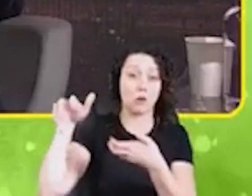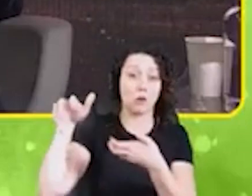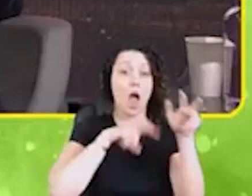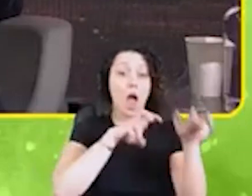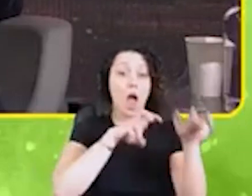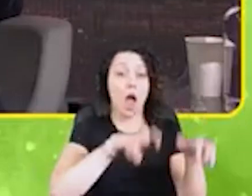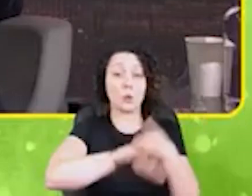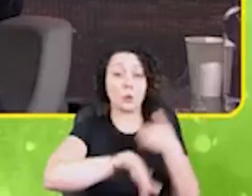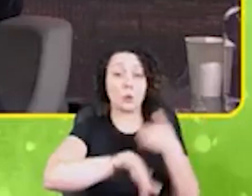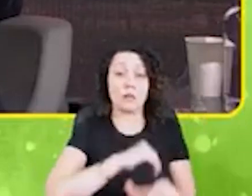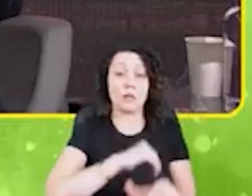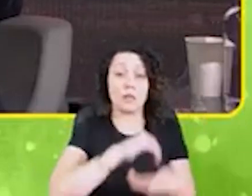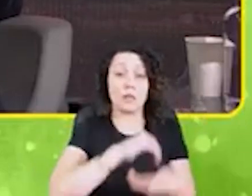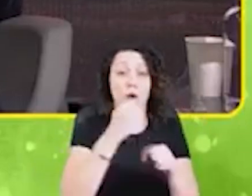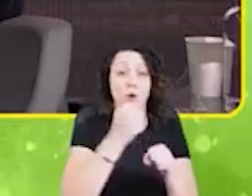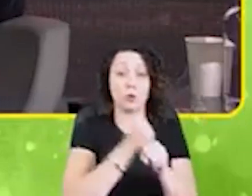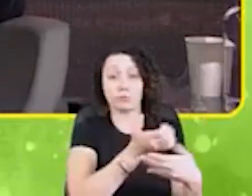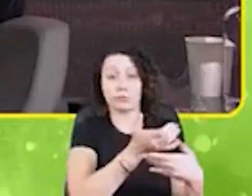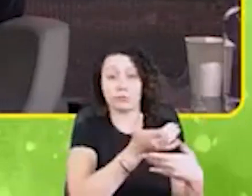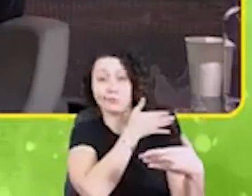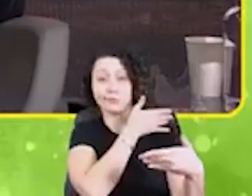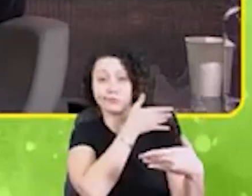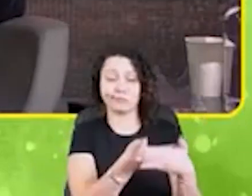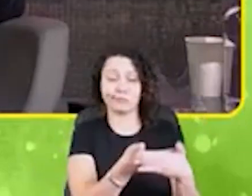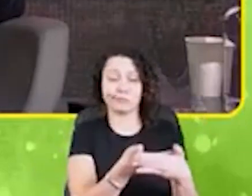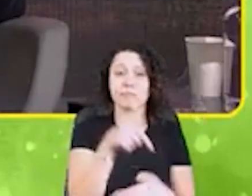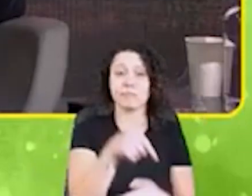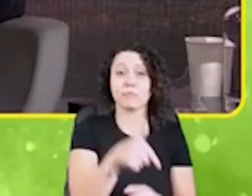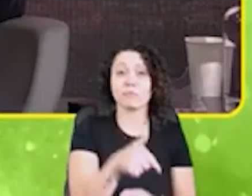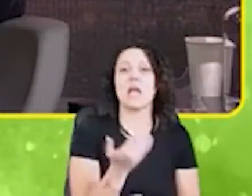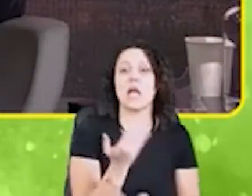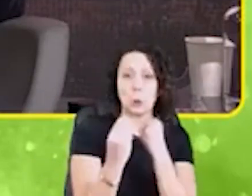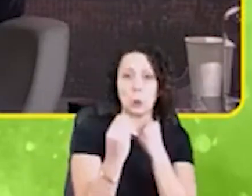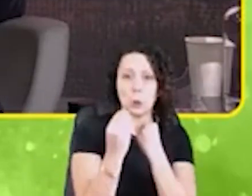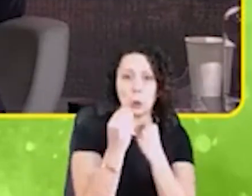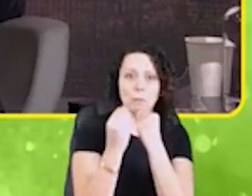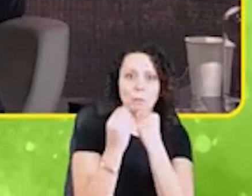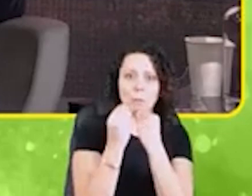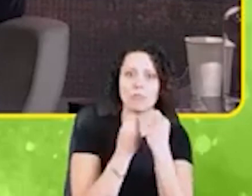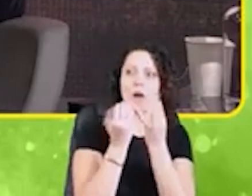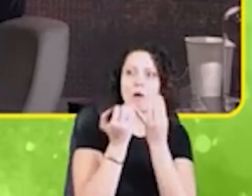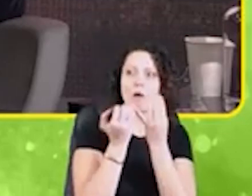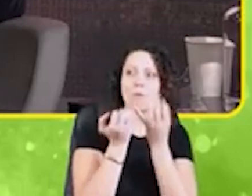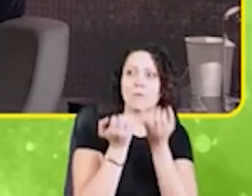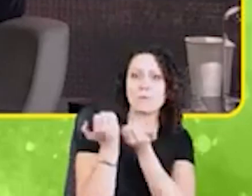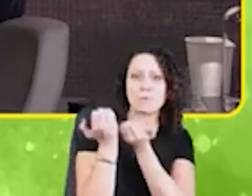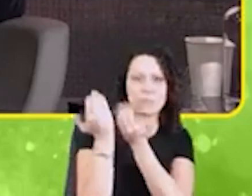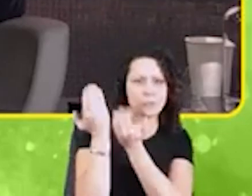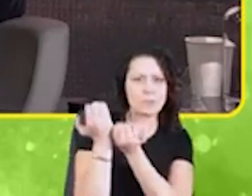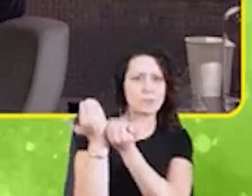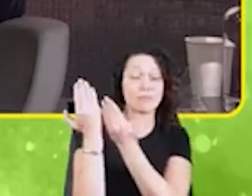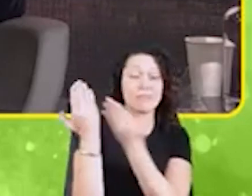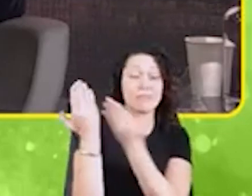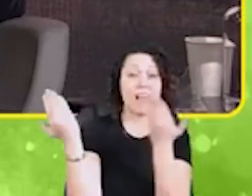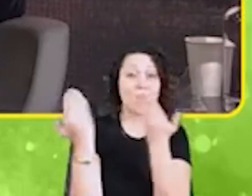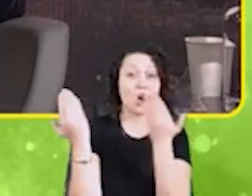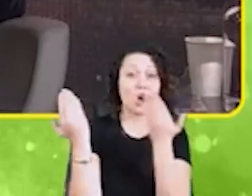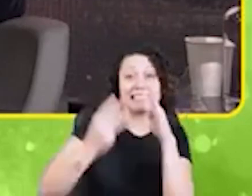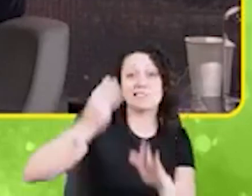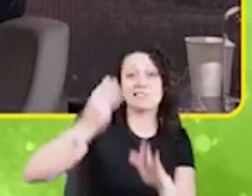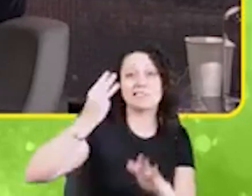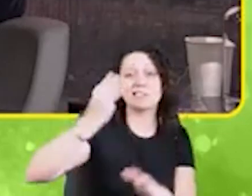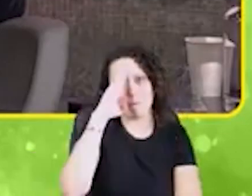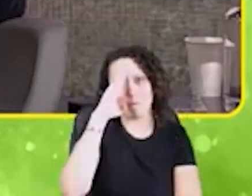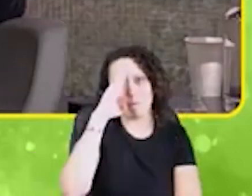e passou de importador líquido de alimentos em 30 anos para o terceiro maior produtor de alimentos do mundo porque